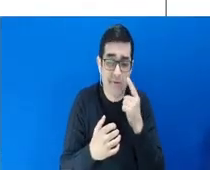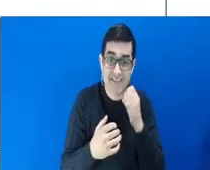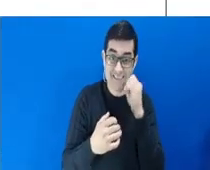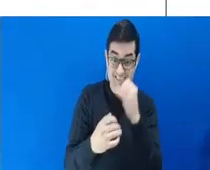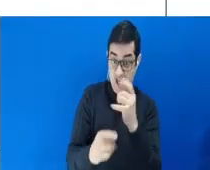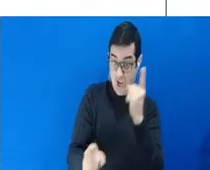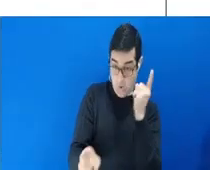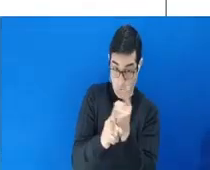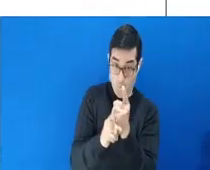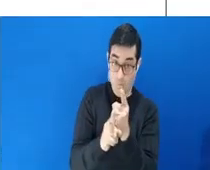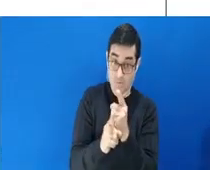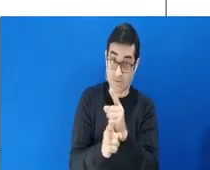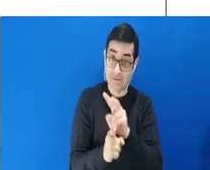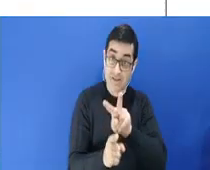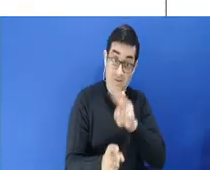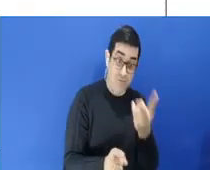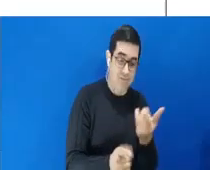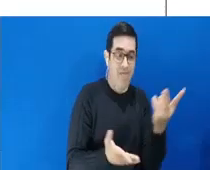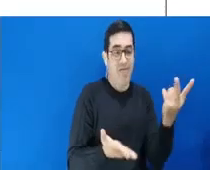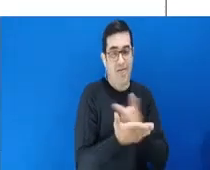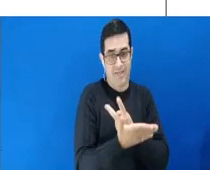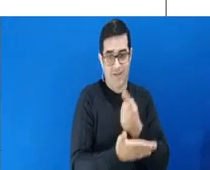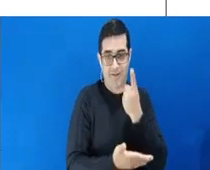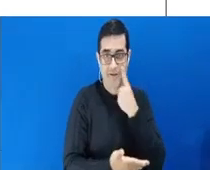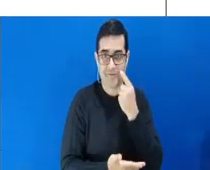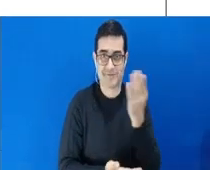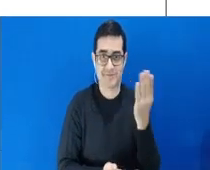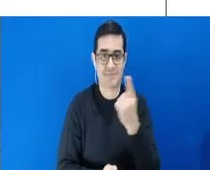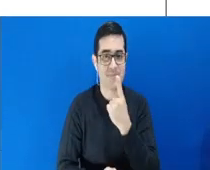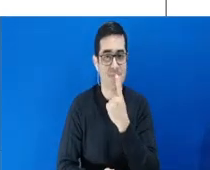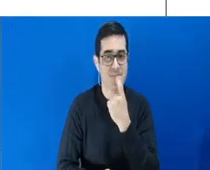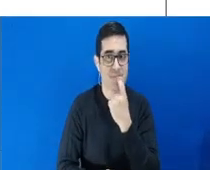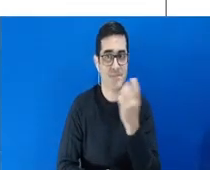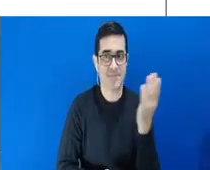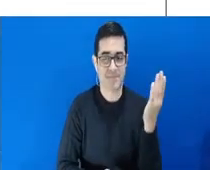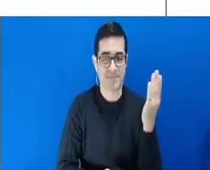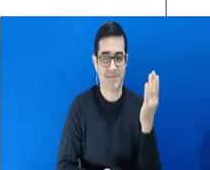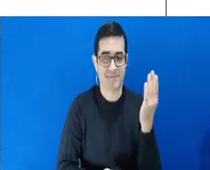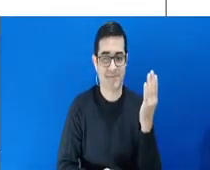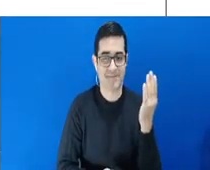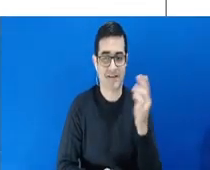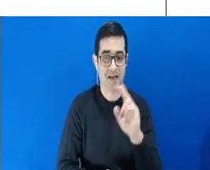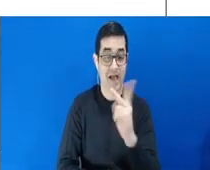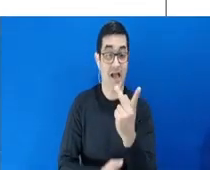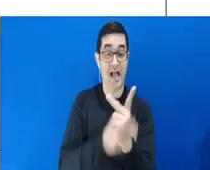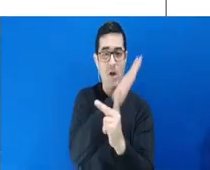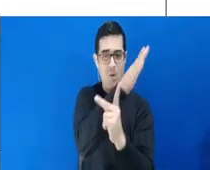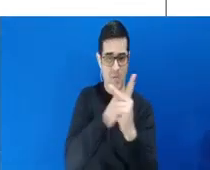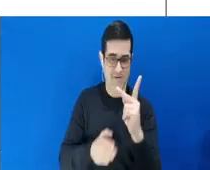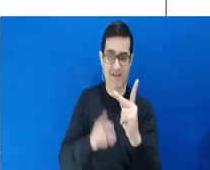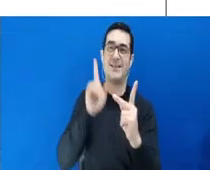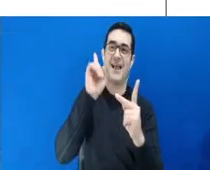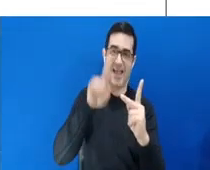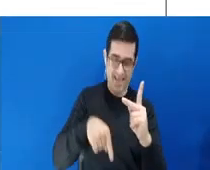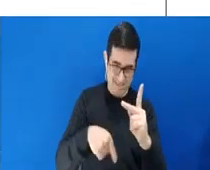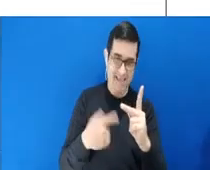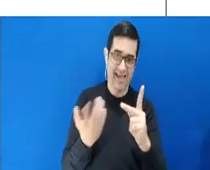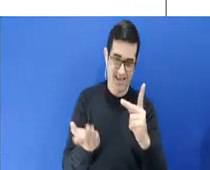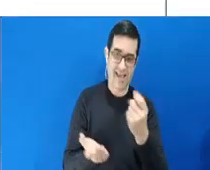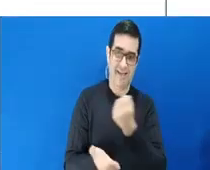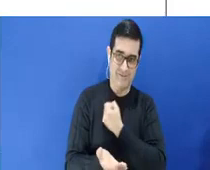meio de H cortado. A gente já sabe que H cortado, né, é a constante Planck dividido por 2π.